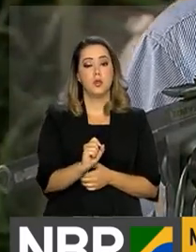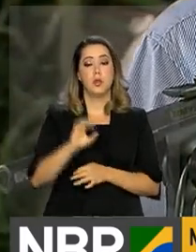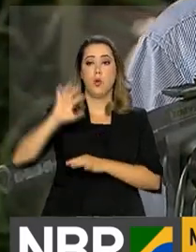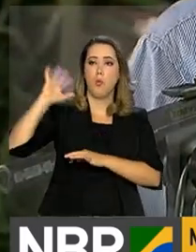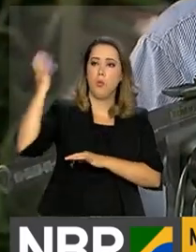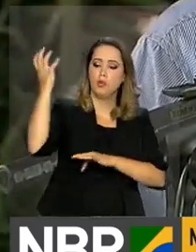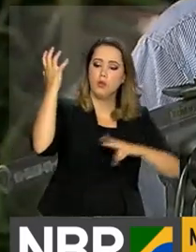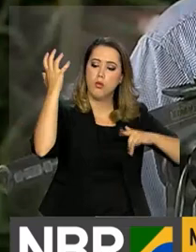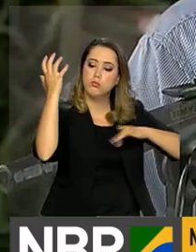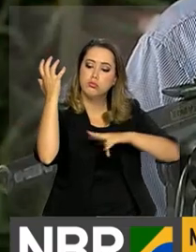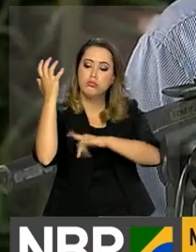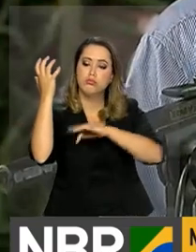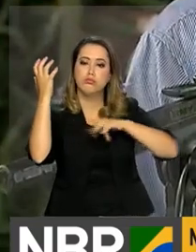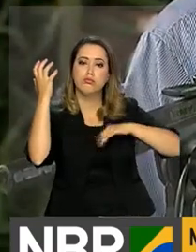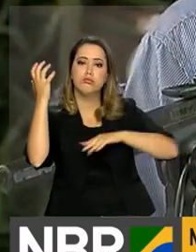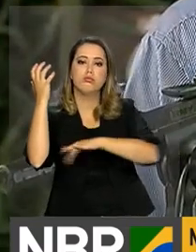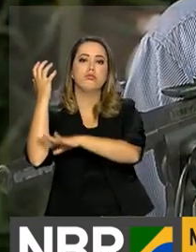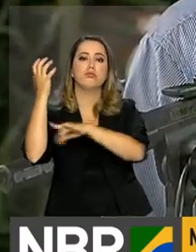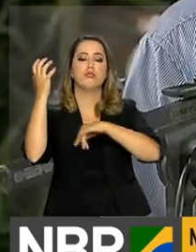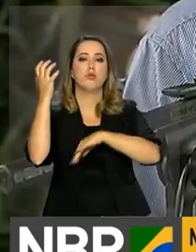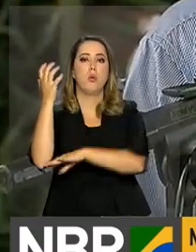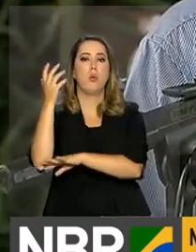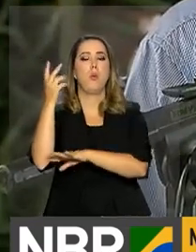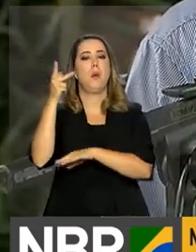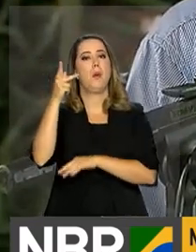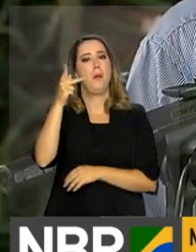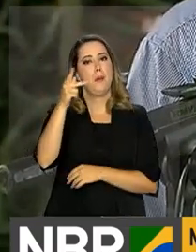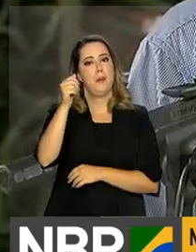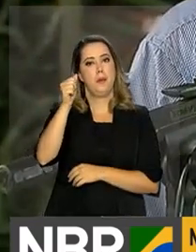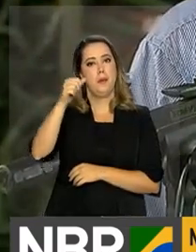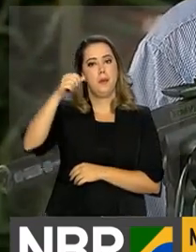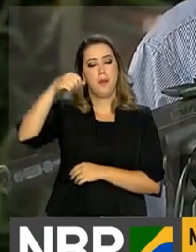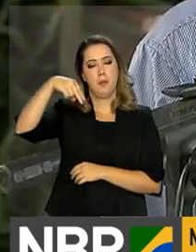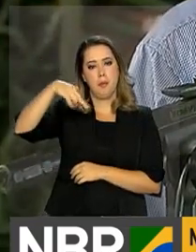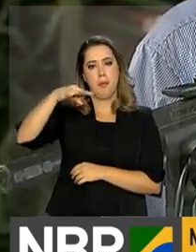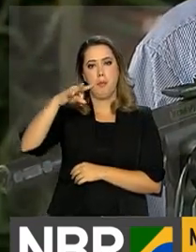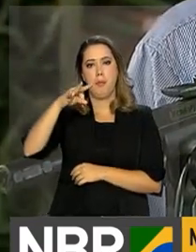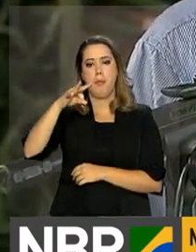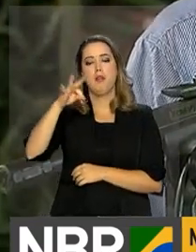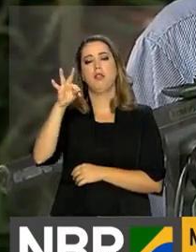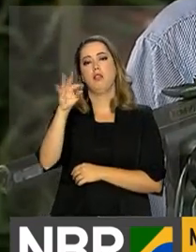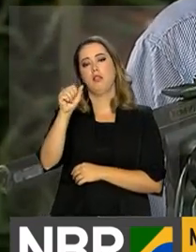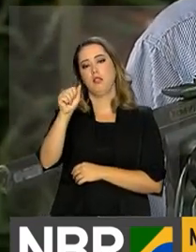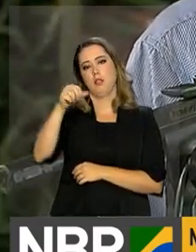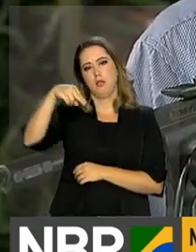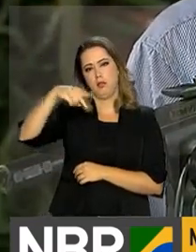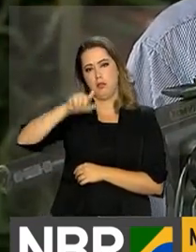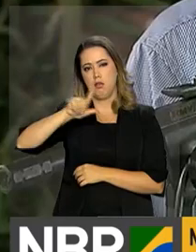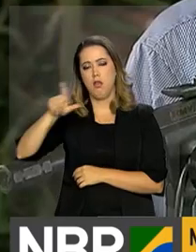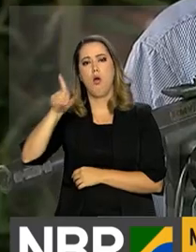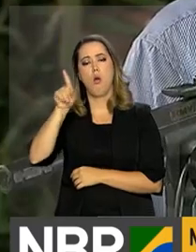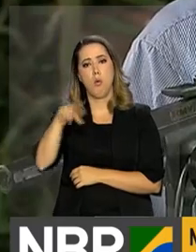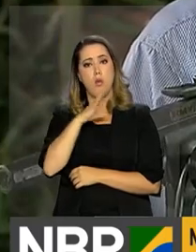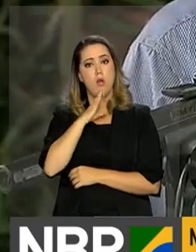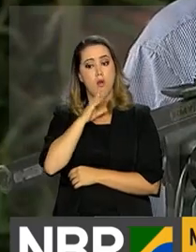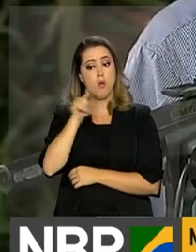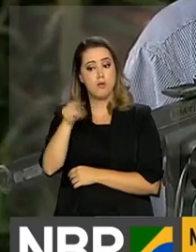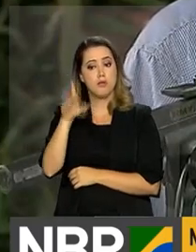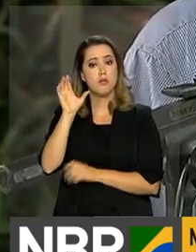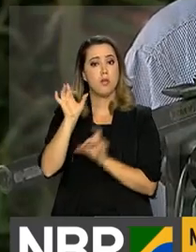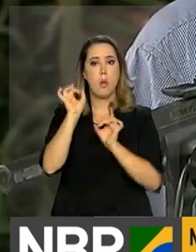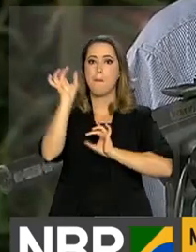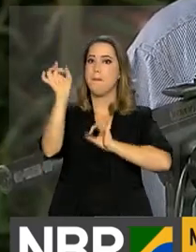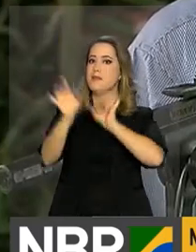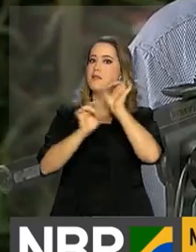Pantanal, já disse há pouco, é reconhecido com toda justiça, né, como uma excepcional